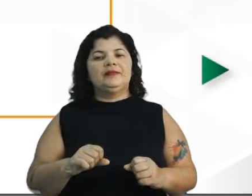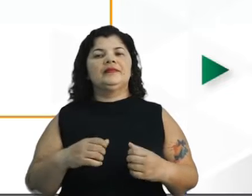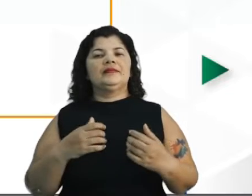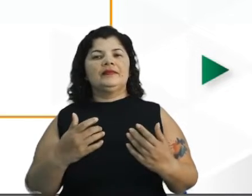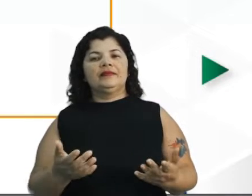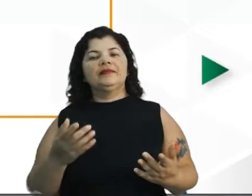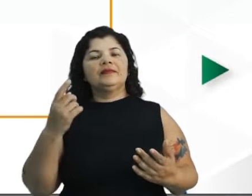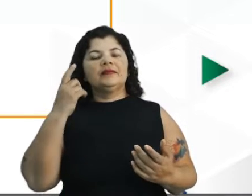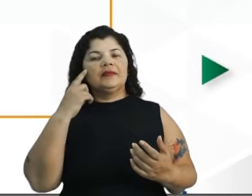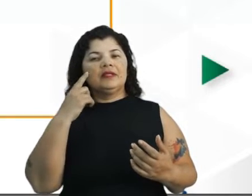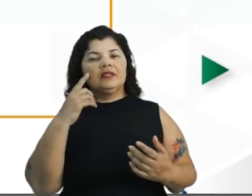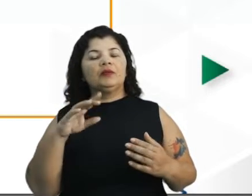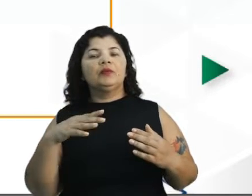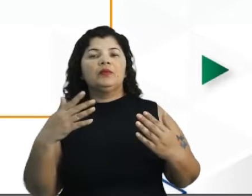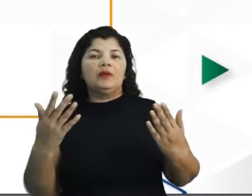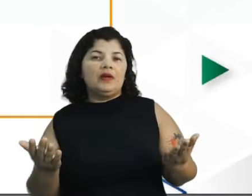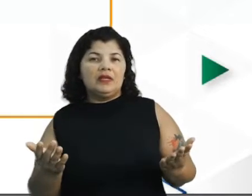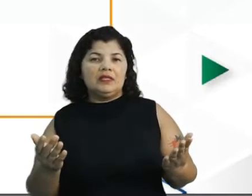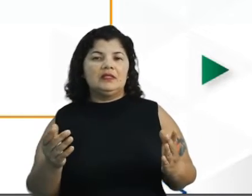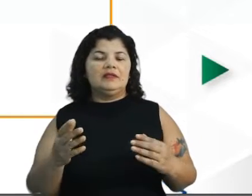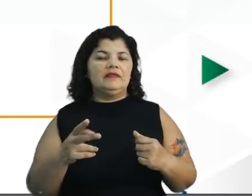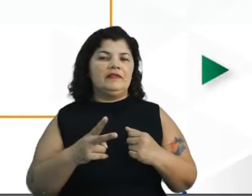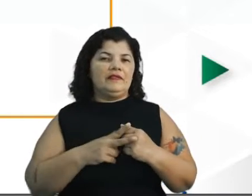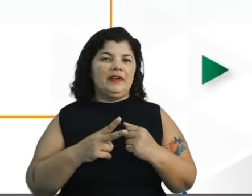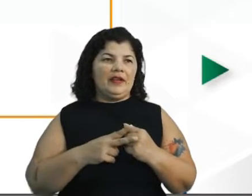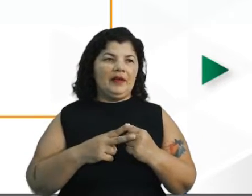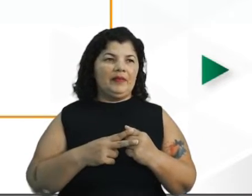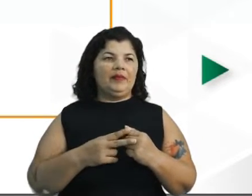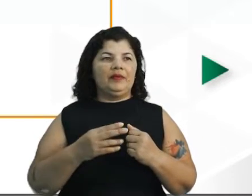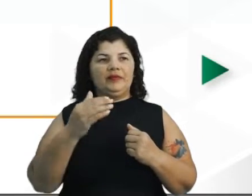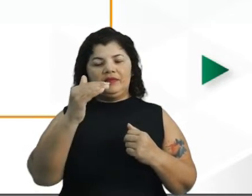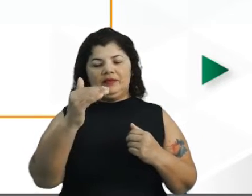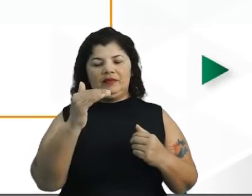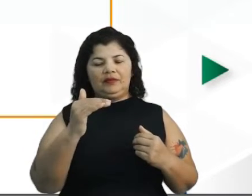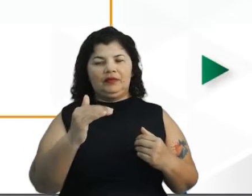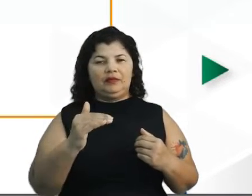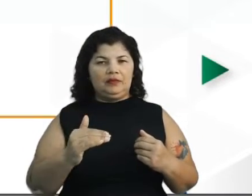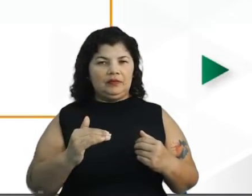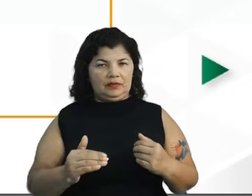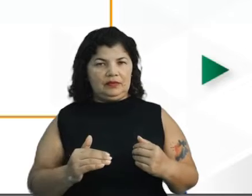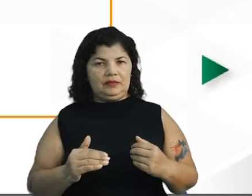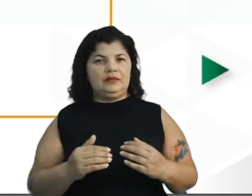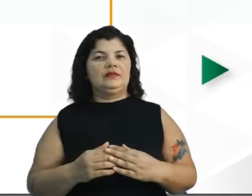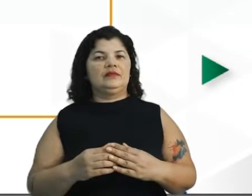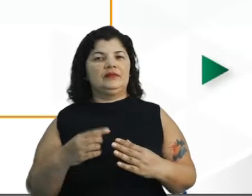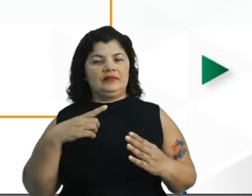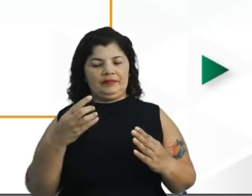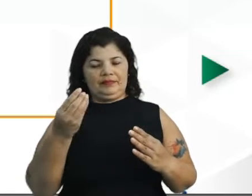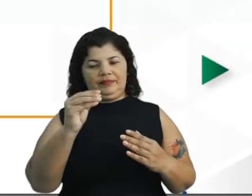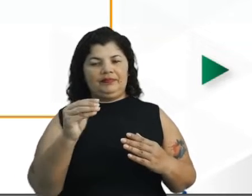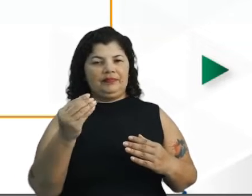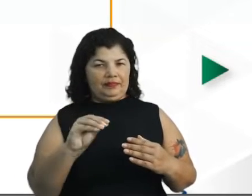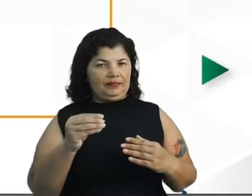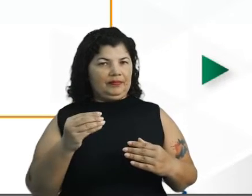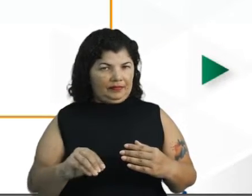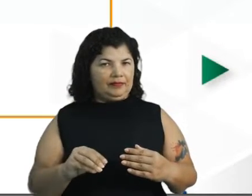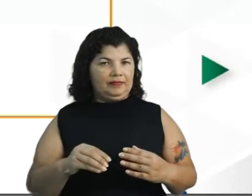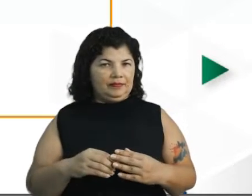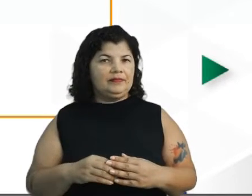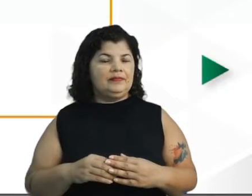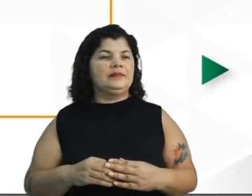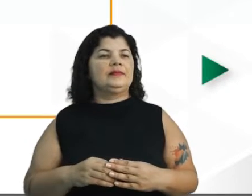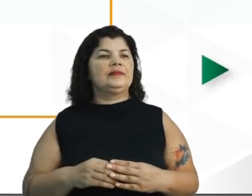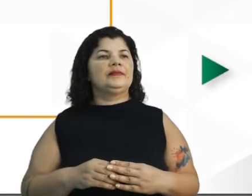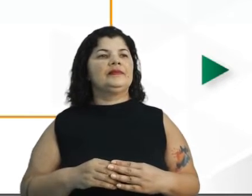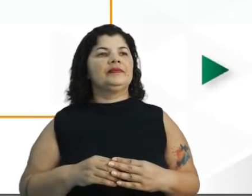e pensar quais são os verbos entre can e could, os melhores que se aplicam aí nesse